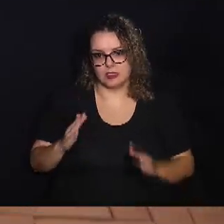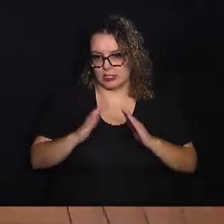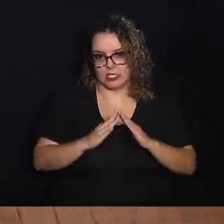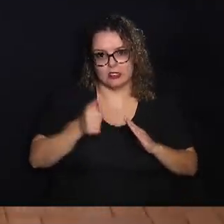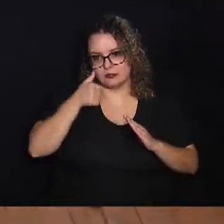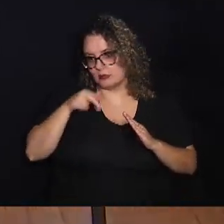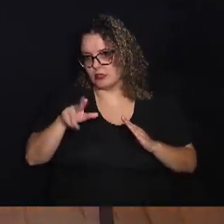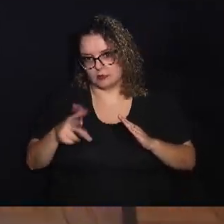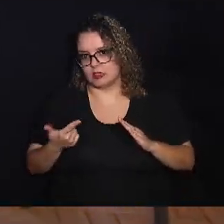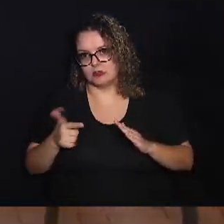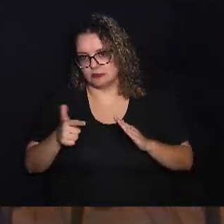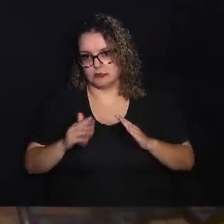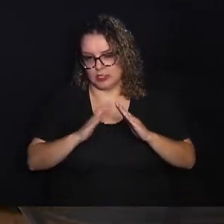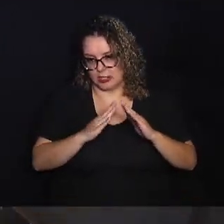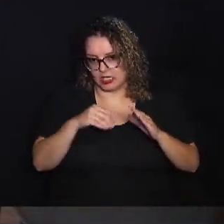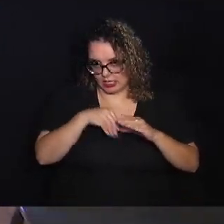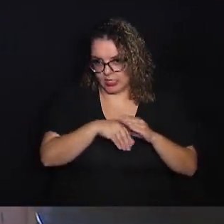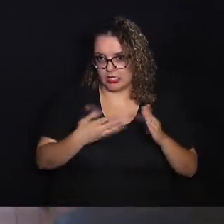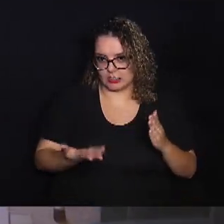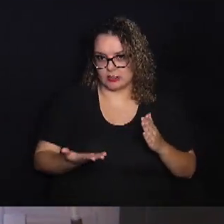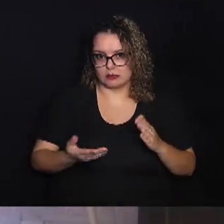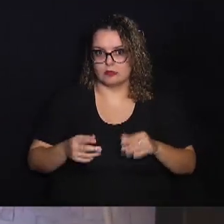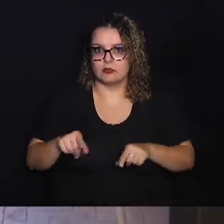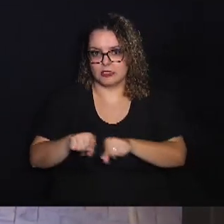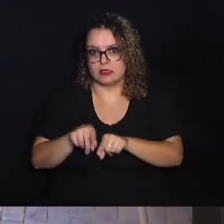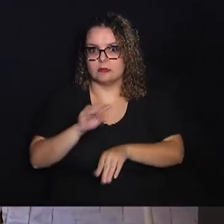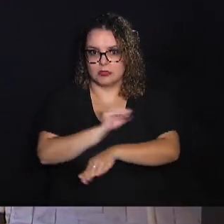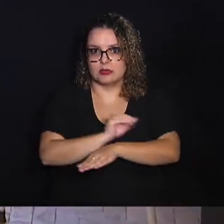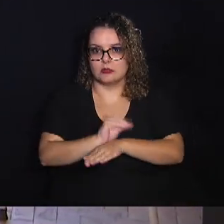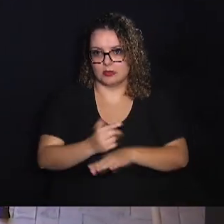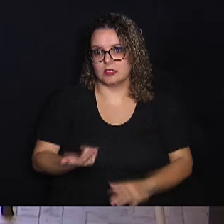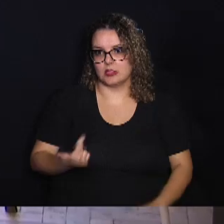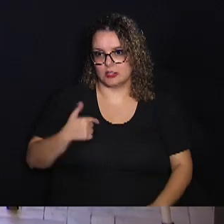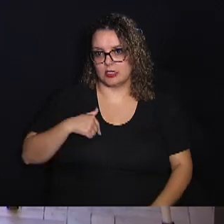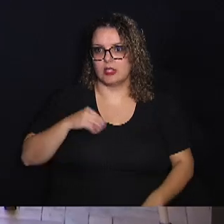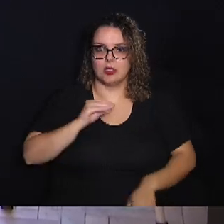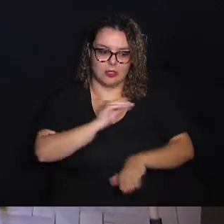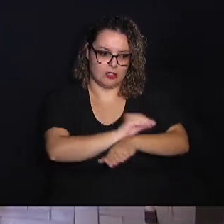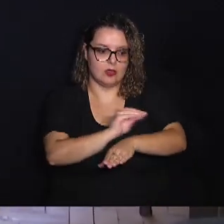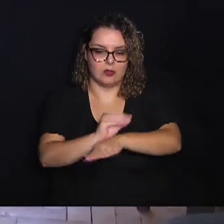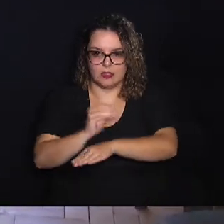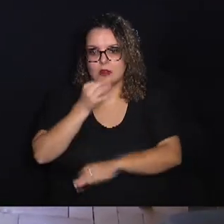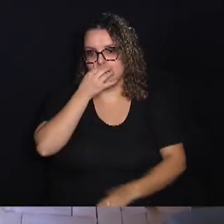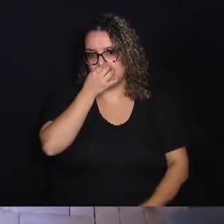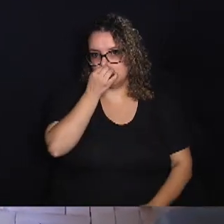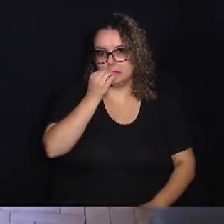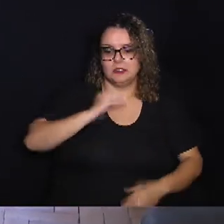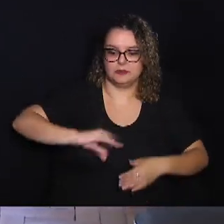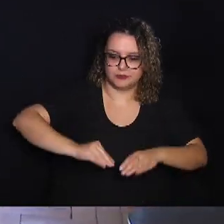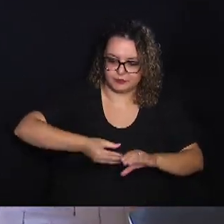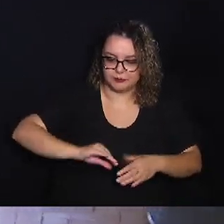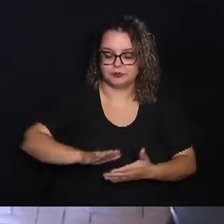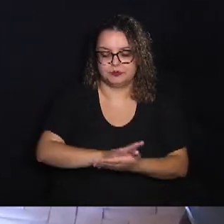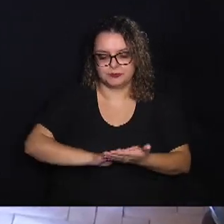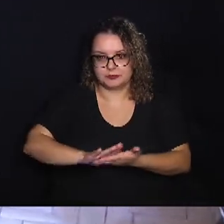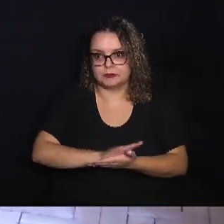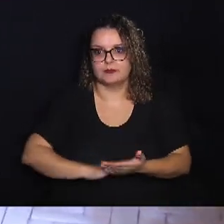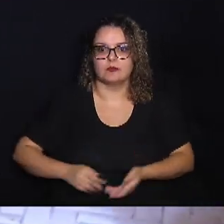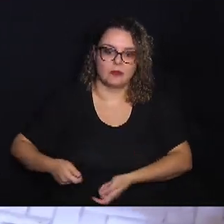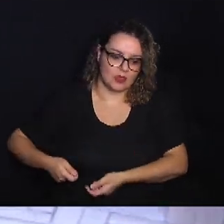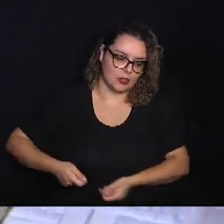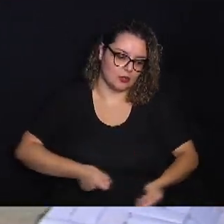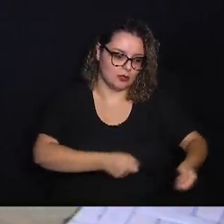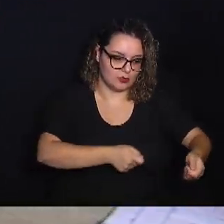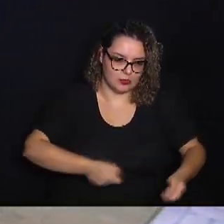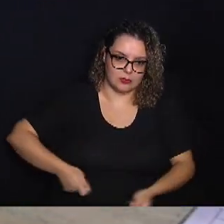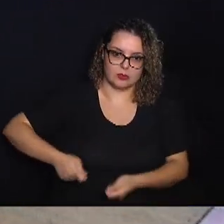em casa, que ela também cuida da casa, né? Daí eu cuido. Eu lavo louça, eu passo pano no chão,